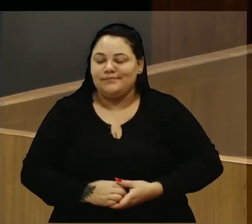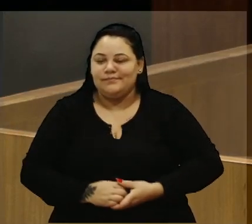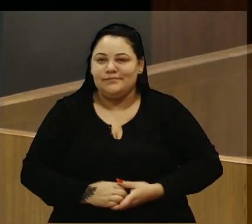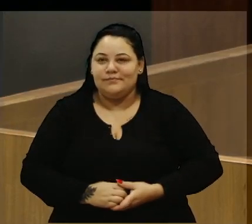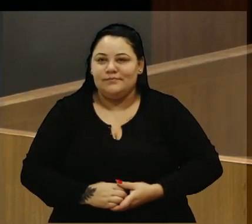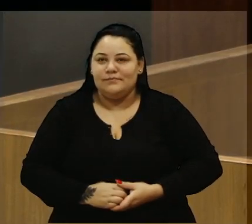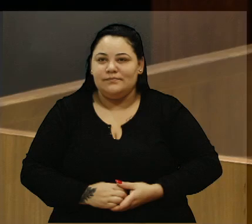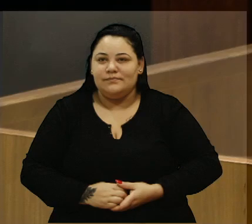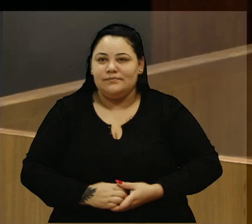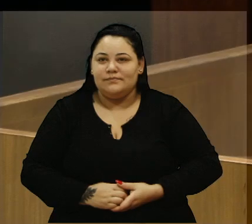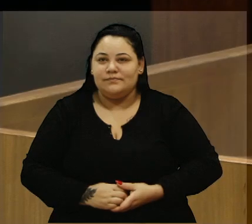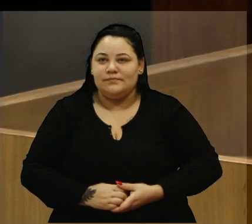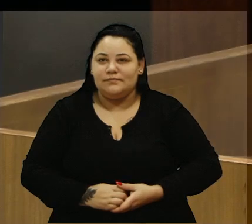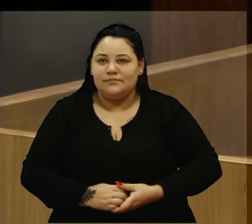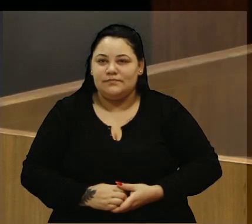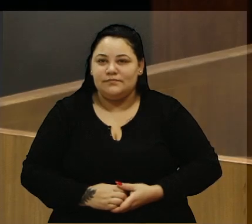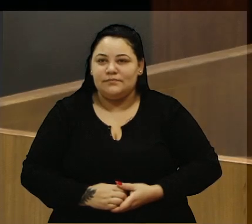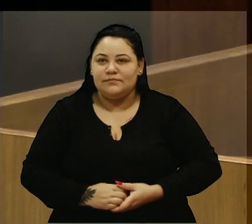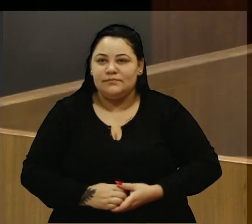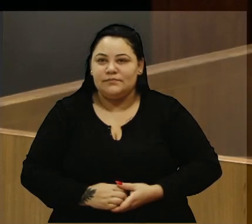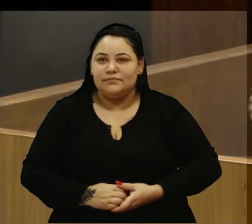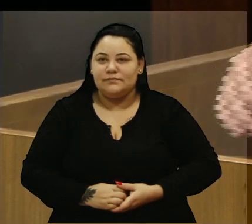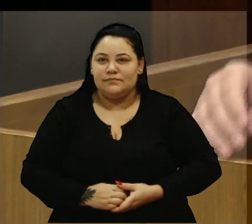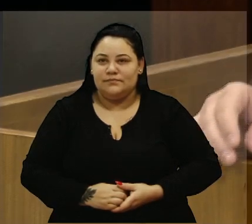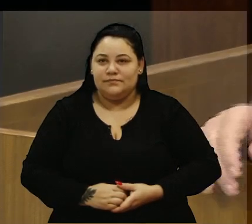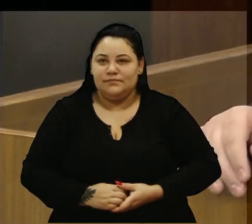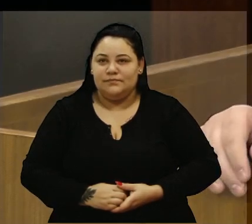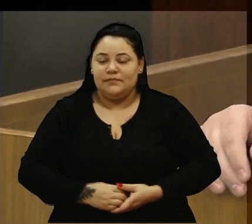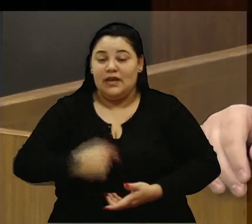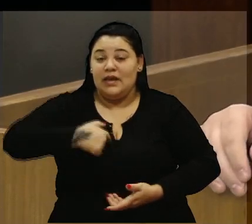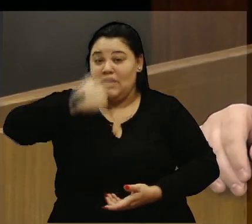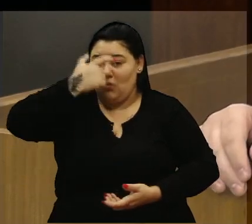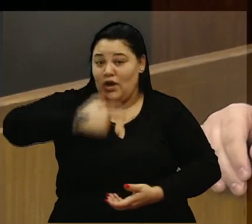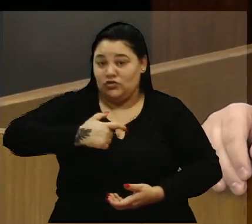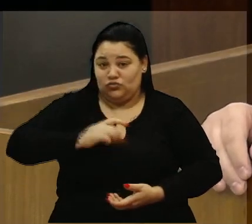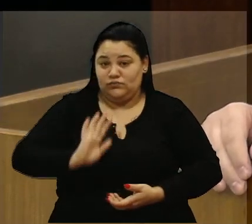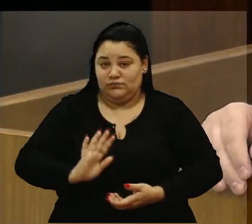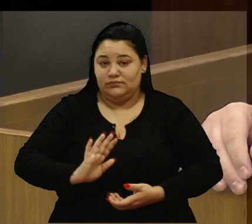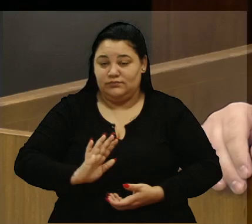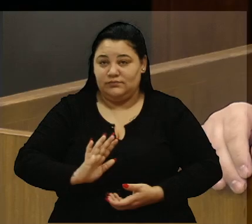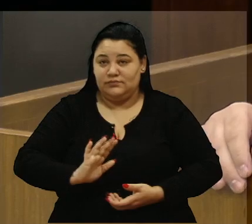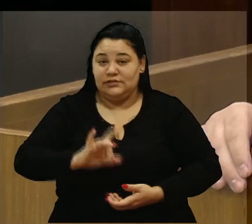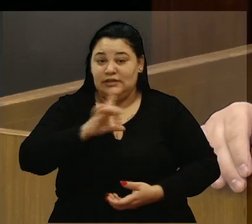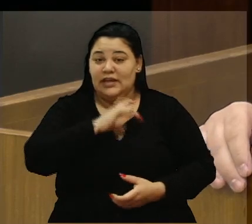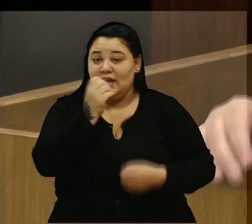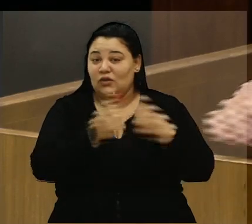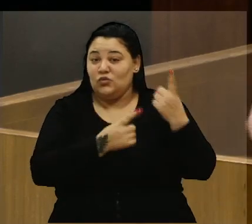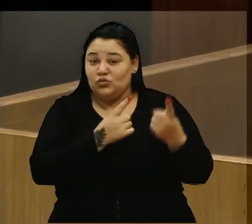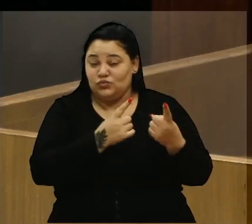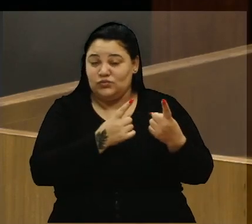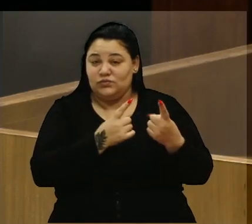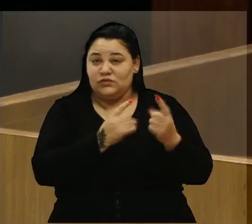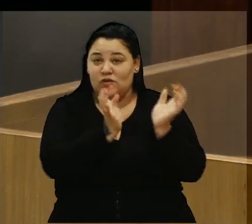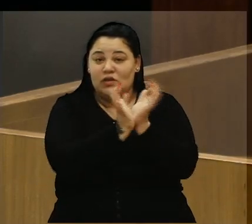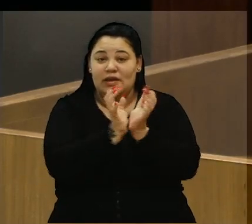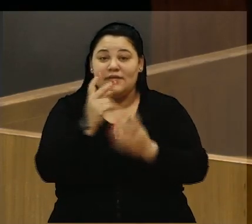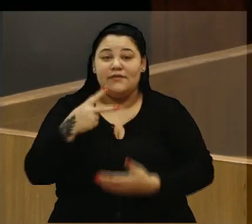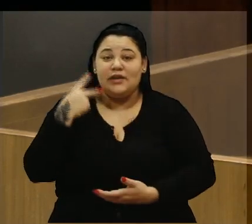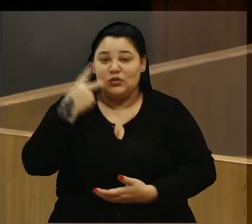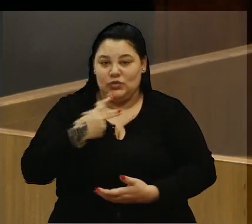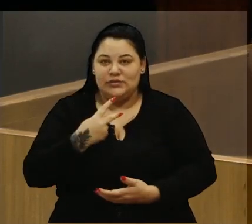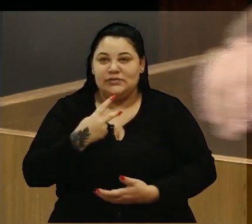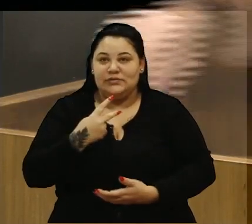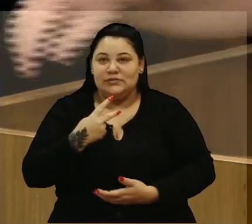Pois bem, colegas vereadores, eu acho que tem alguns colegas vereadores que